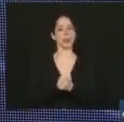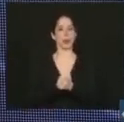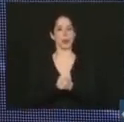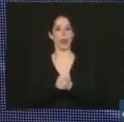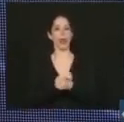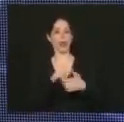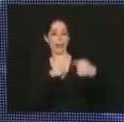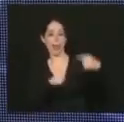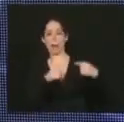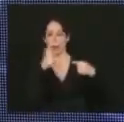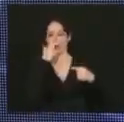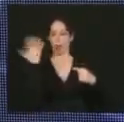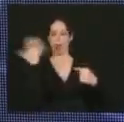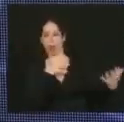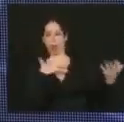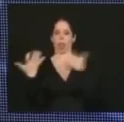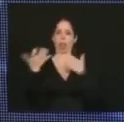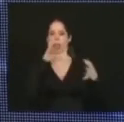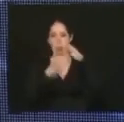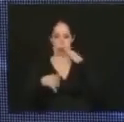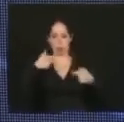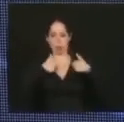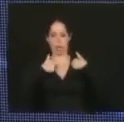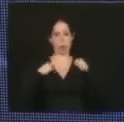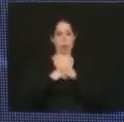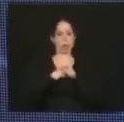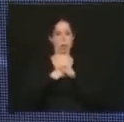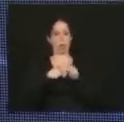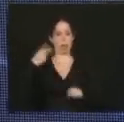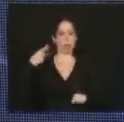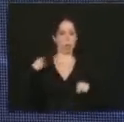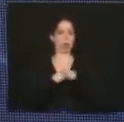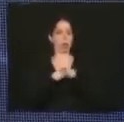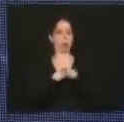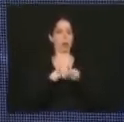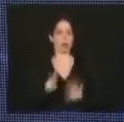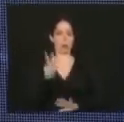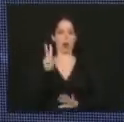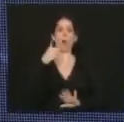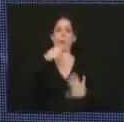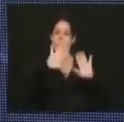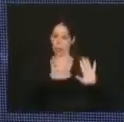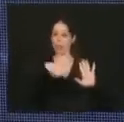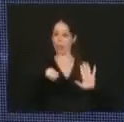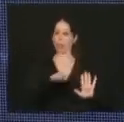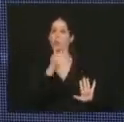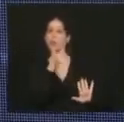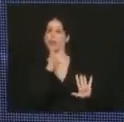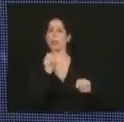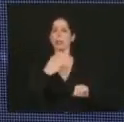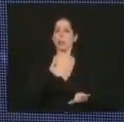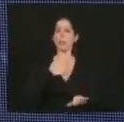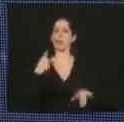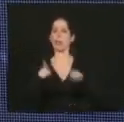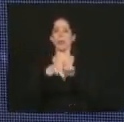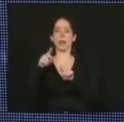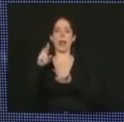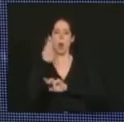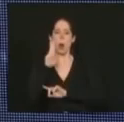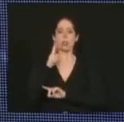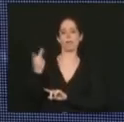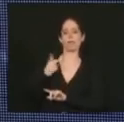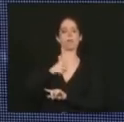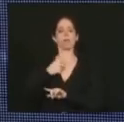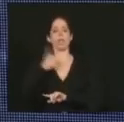nesse palco de ataques a minha a minha honra EA minha história mas vocês conhecem a nossa história a minha e do rocheto a nossa história